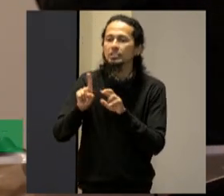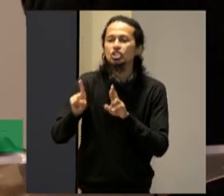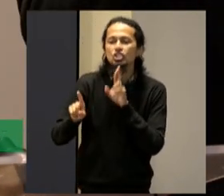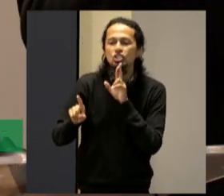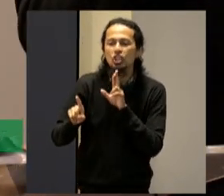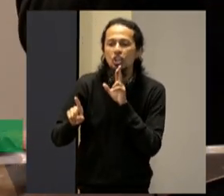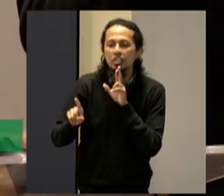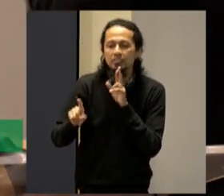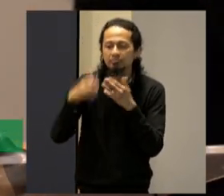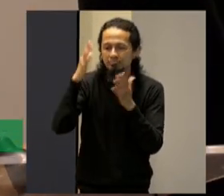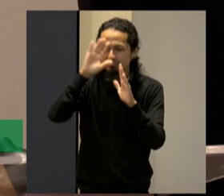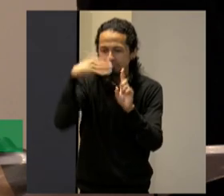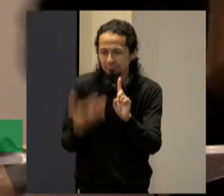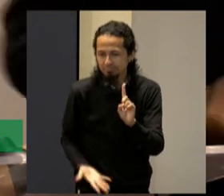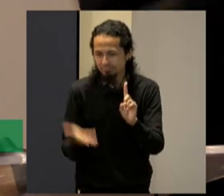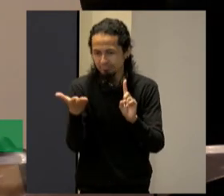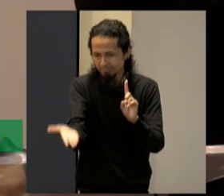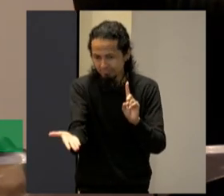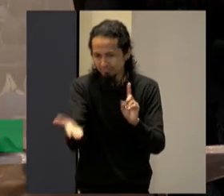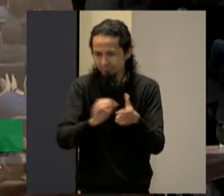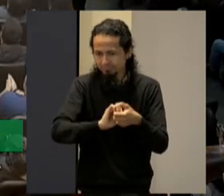Carvalho.